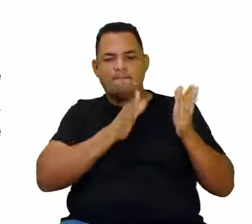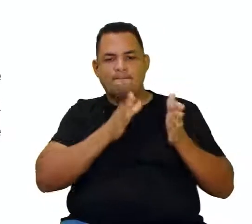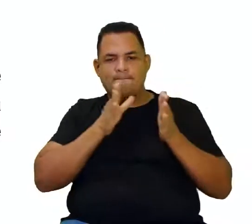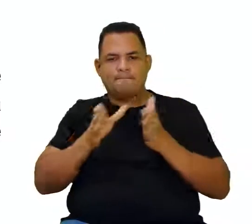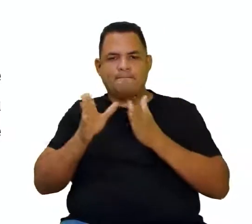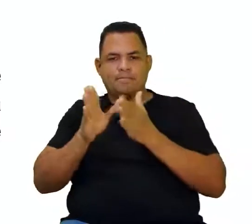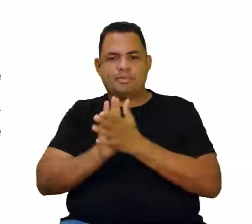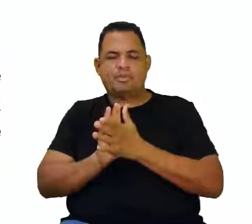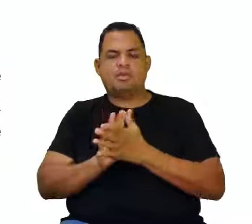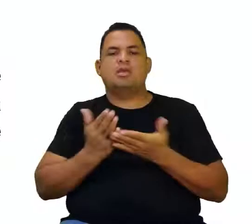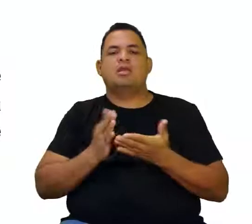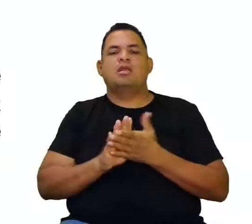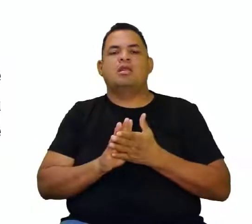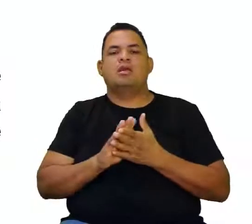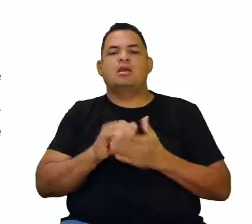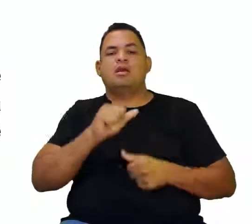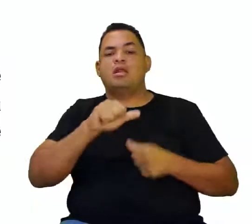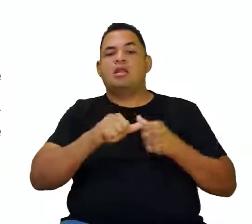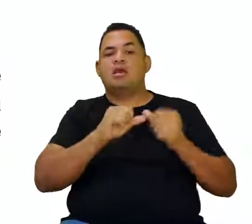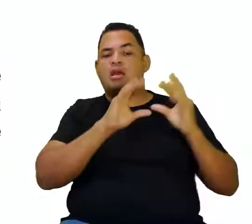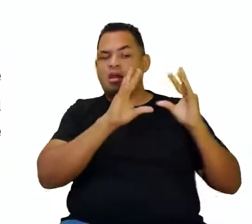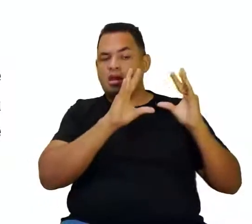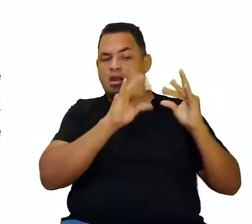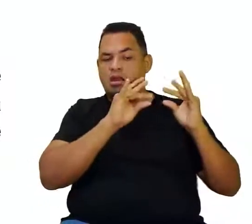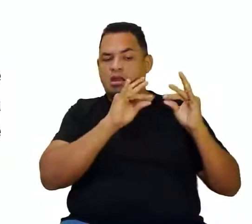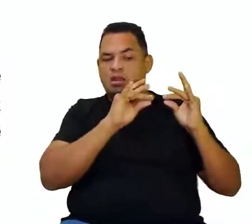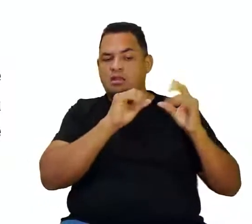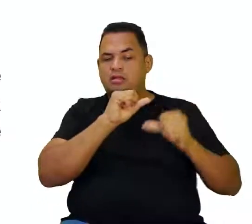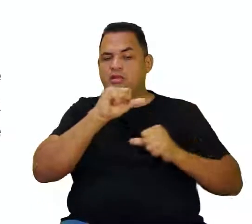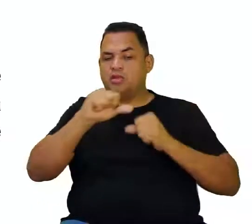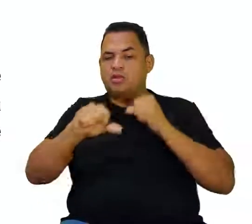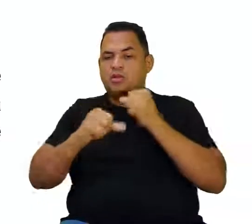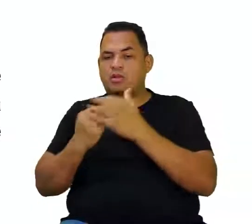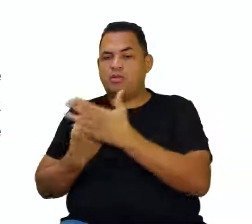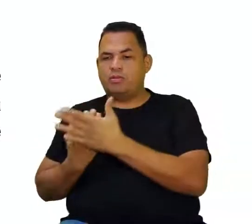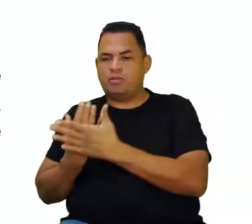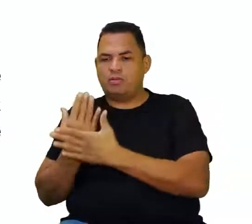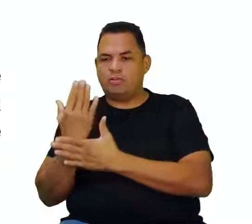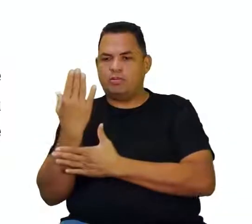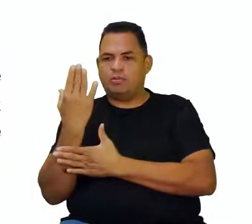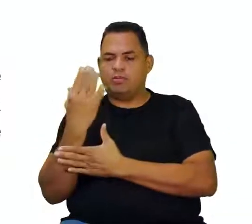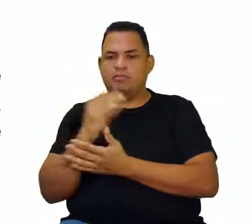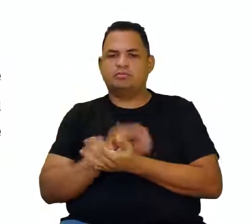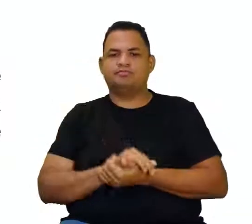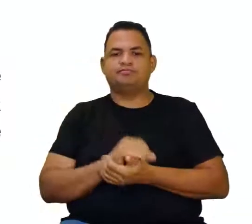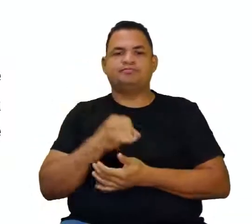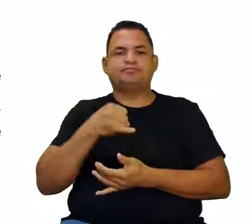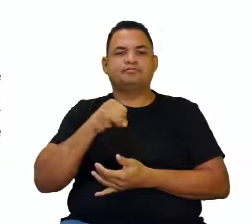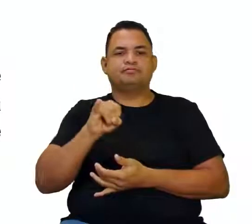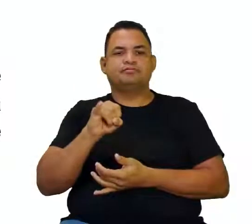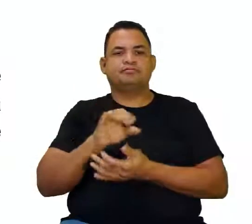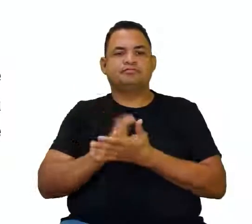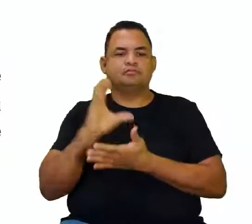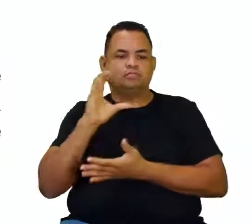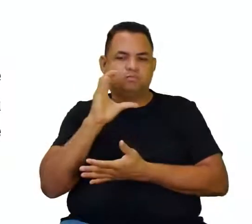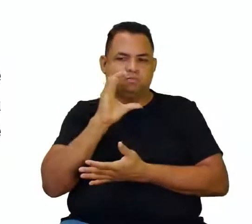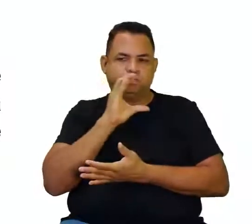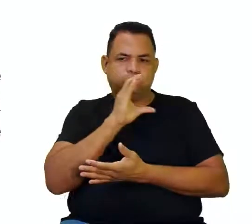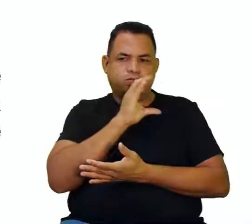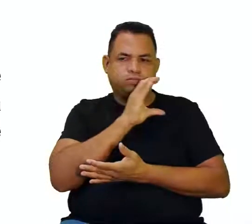saindo da fase líquida e indo para a fase gasosa, para a fase vapor. Se eu estou aquecendo, eu